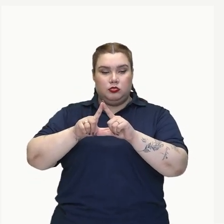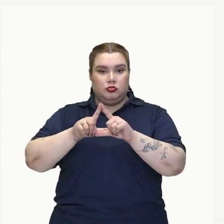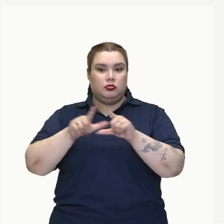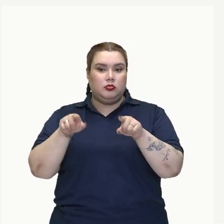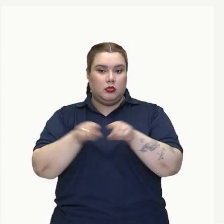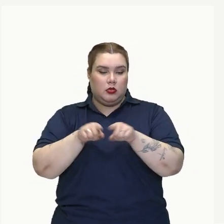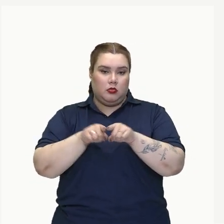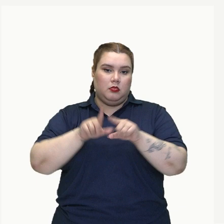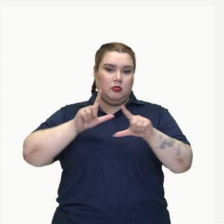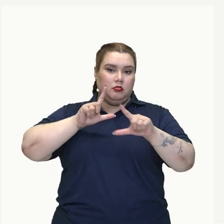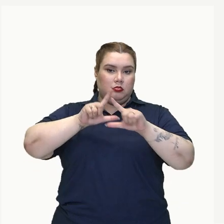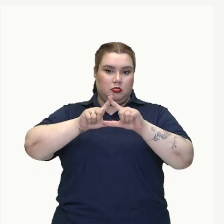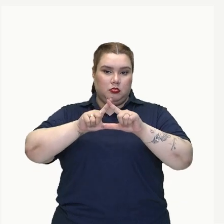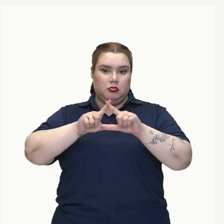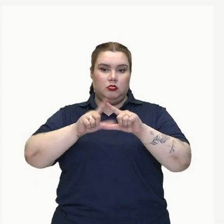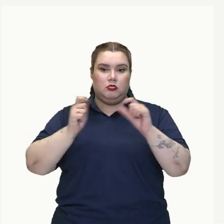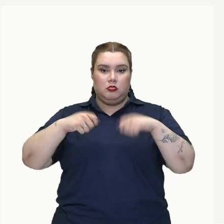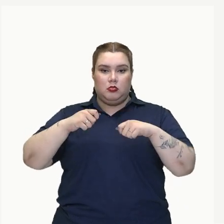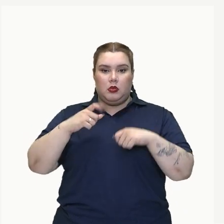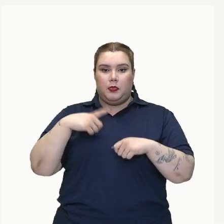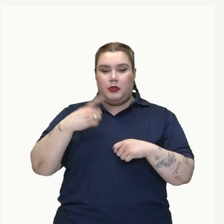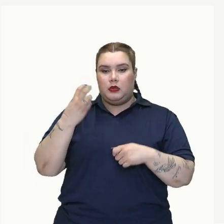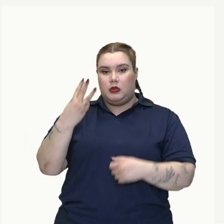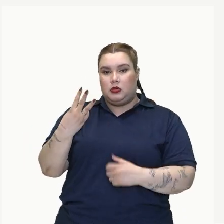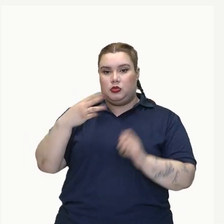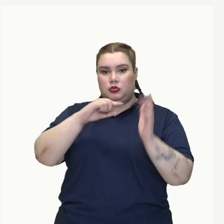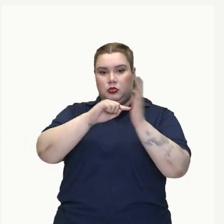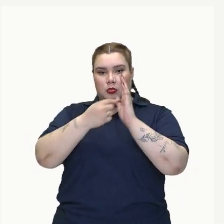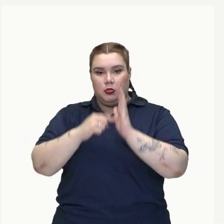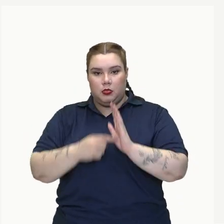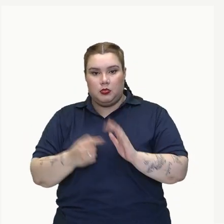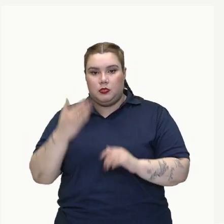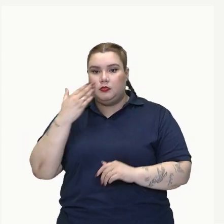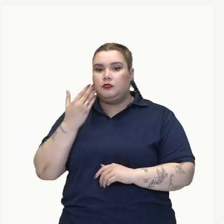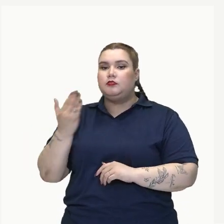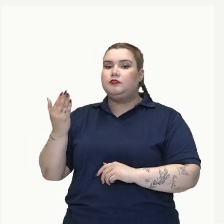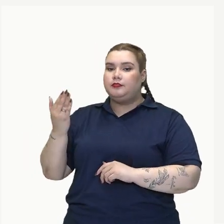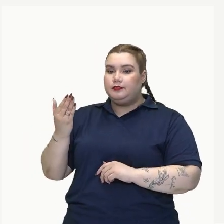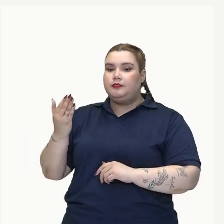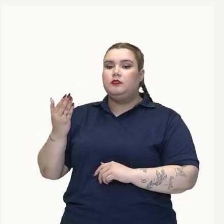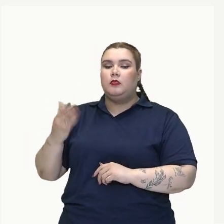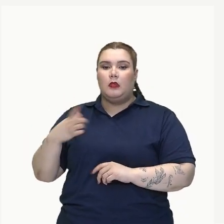né? Se a gente considerar, então, os 3 pontos aí, ó, eu tenho um triângulo aí,